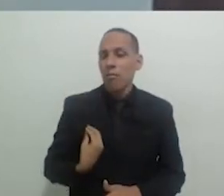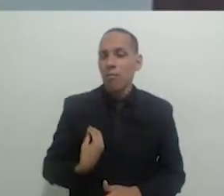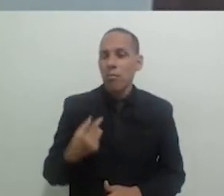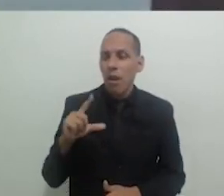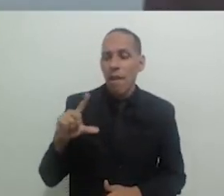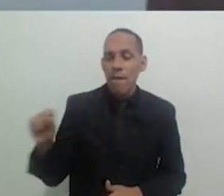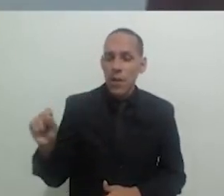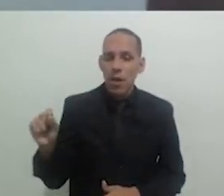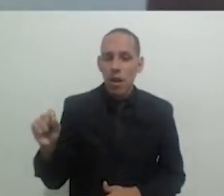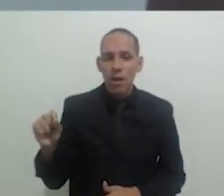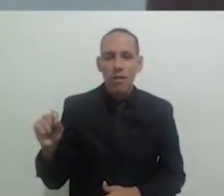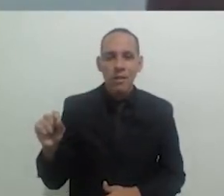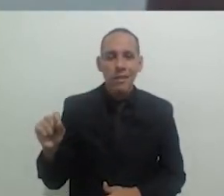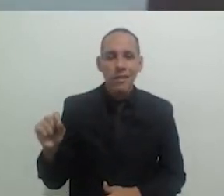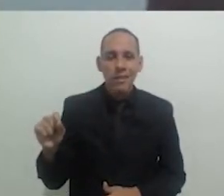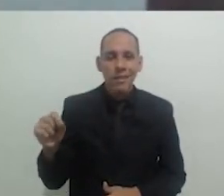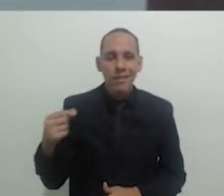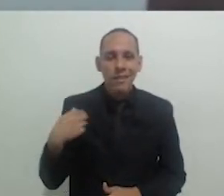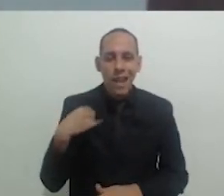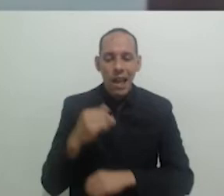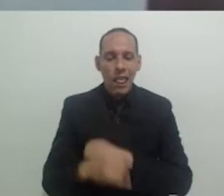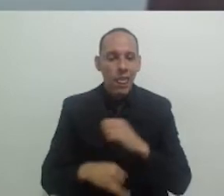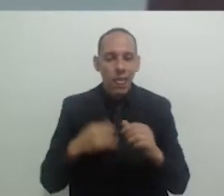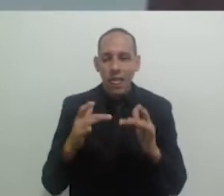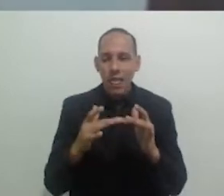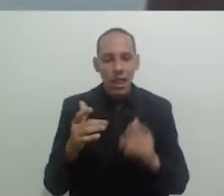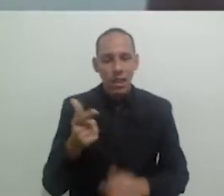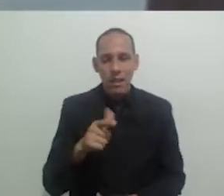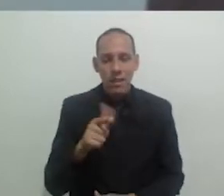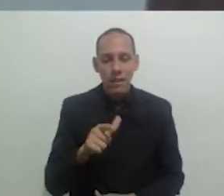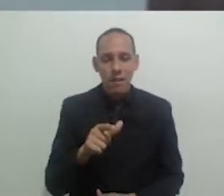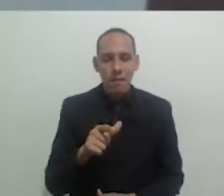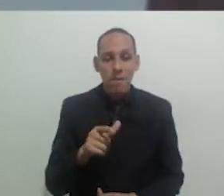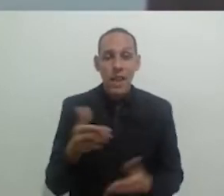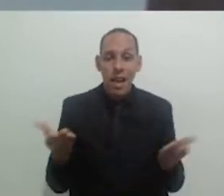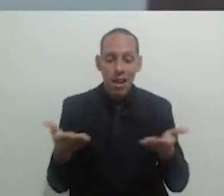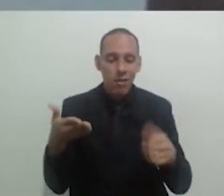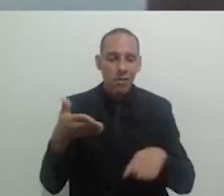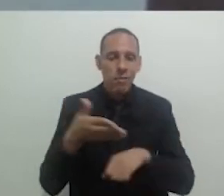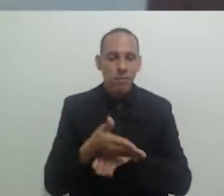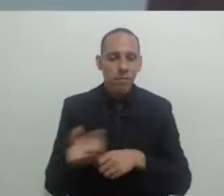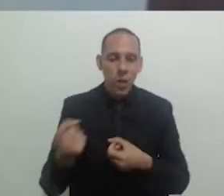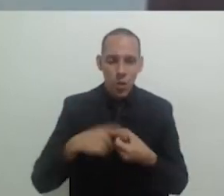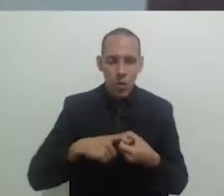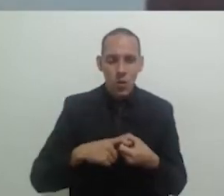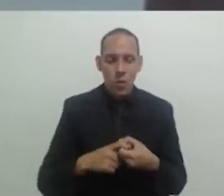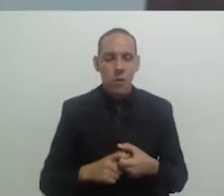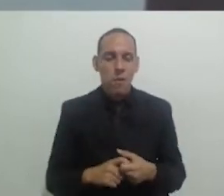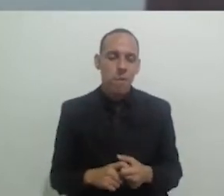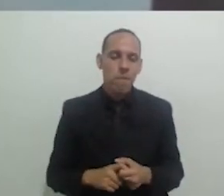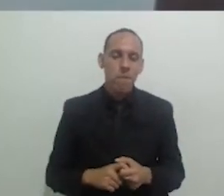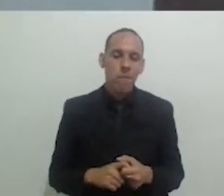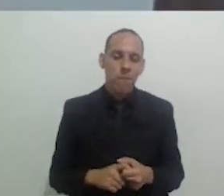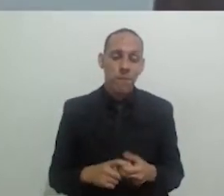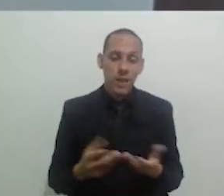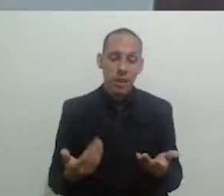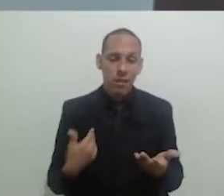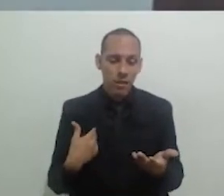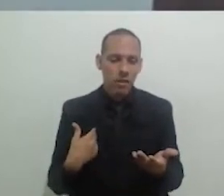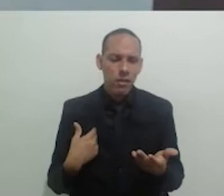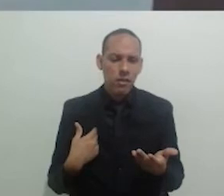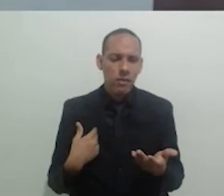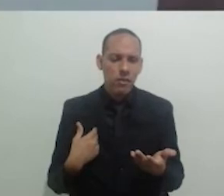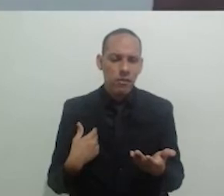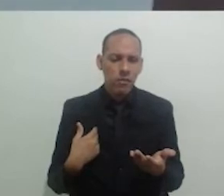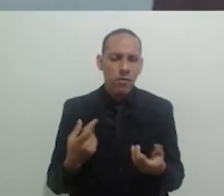ar, certo. Foi. E aqui, somente agora eu pude voltar. Então, eu queria fazer um breve retorno ao